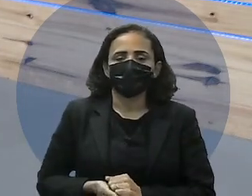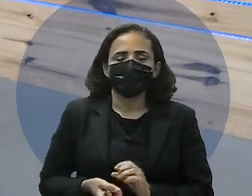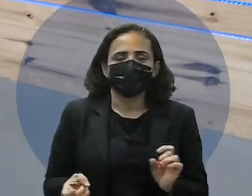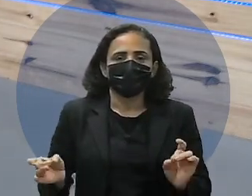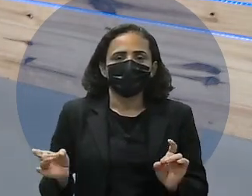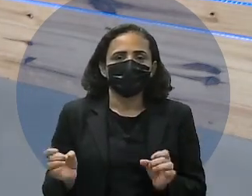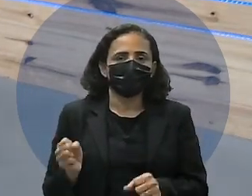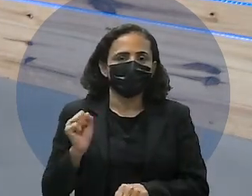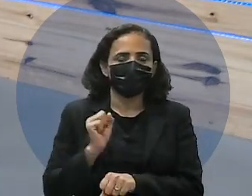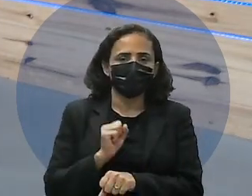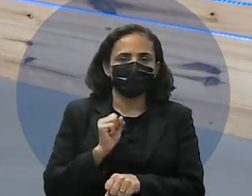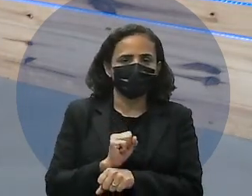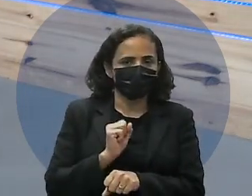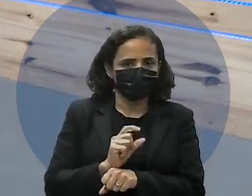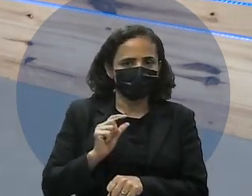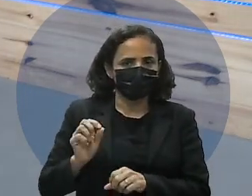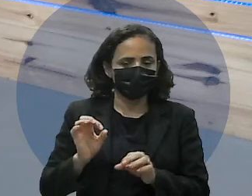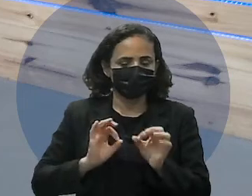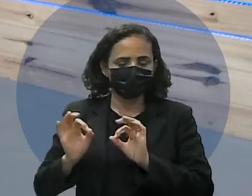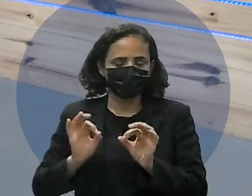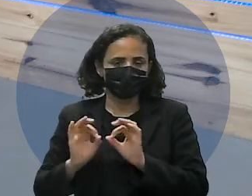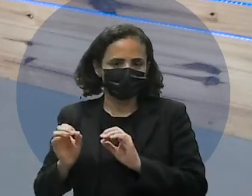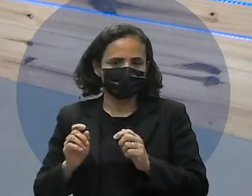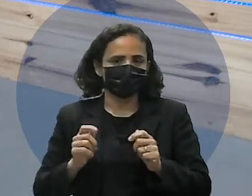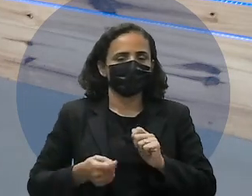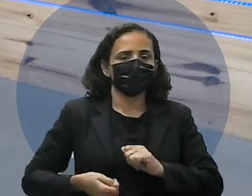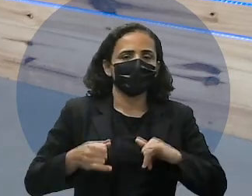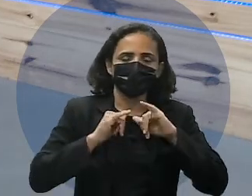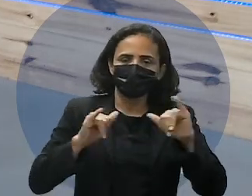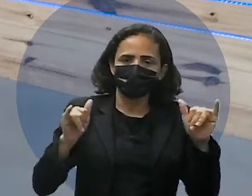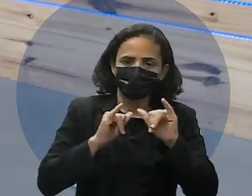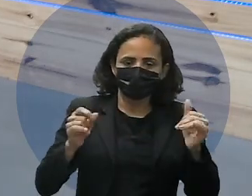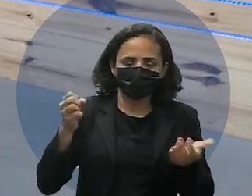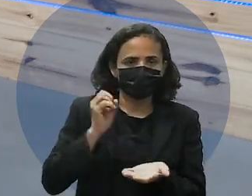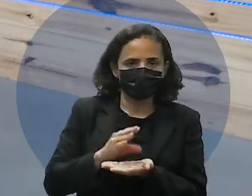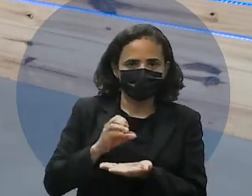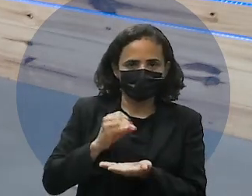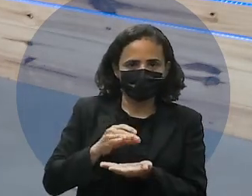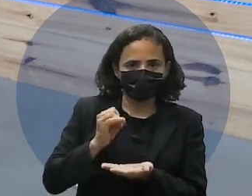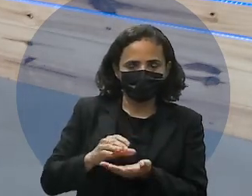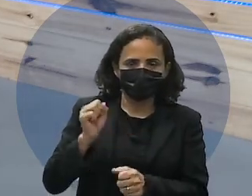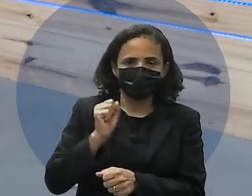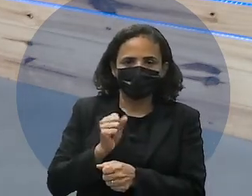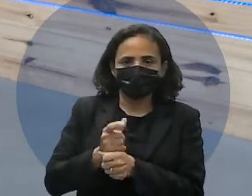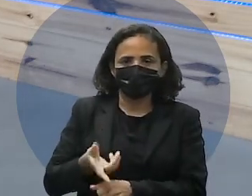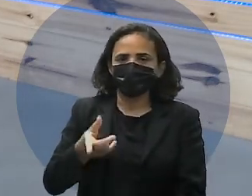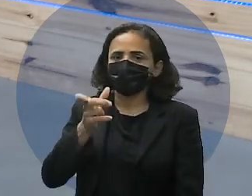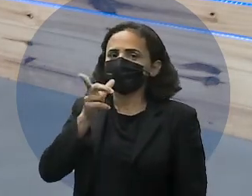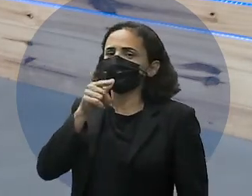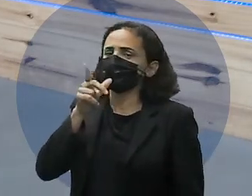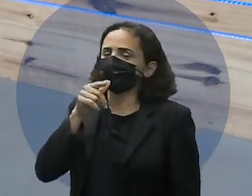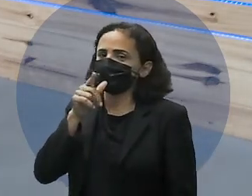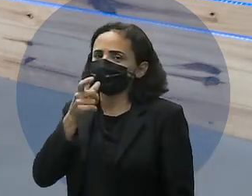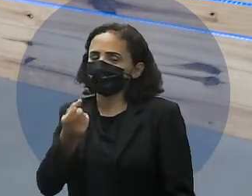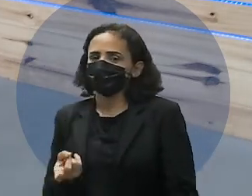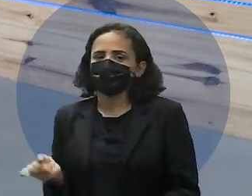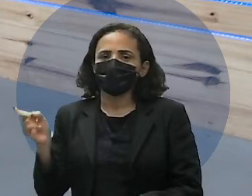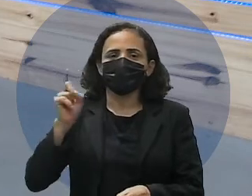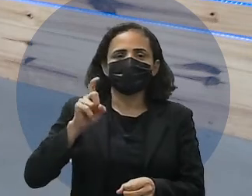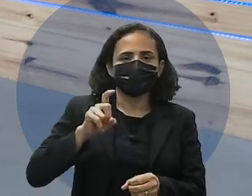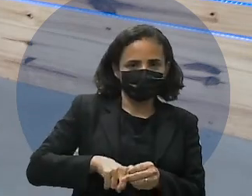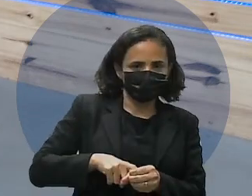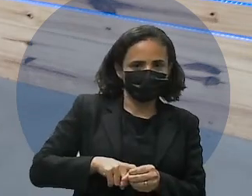pausa agora para a TV fazer o seu comercial. Aqui na DucaPE, a gente molha a garganta, toma aquela aguinha e a gente já sabe